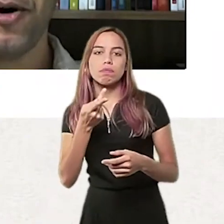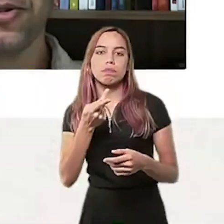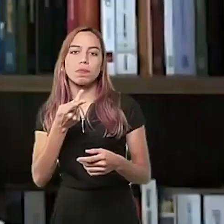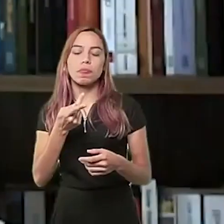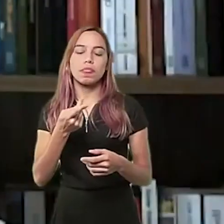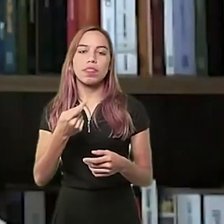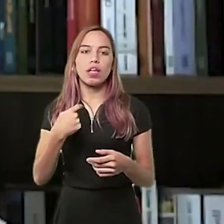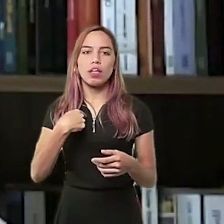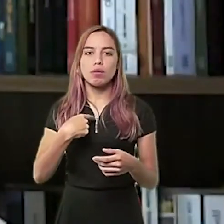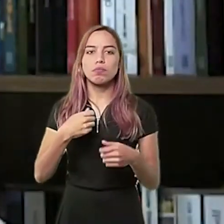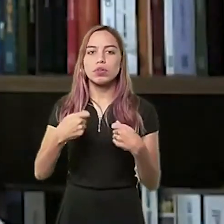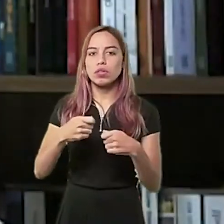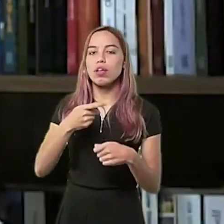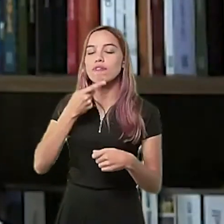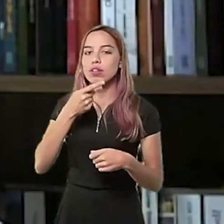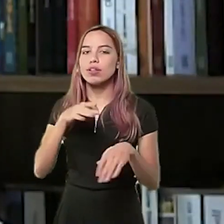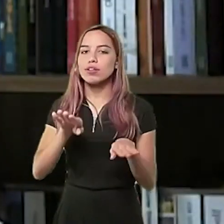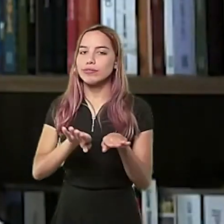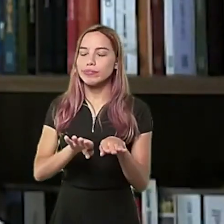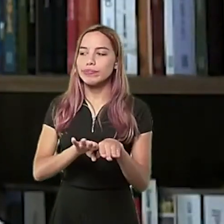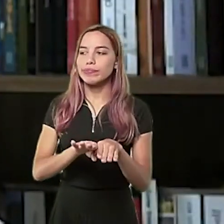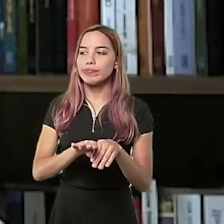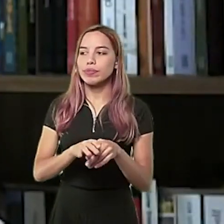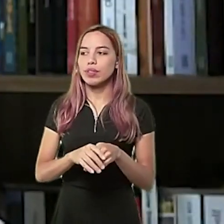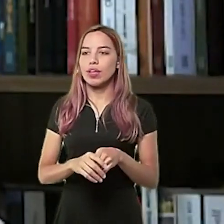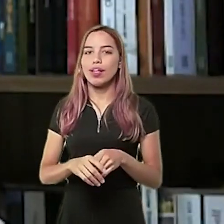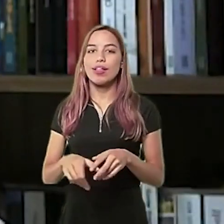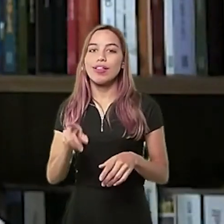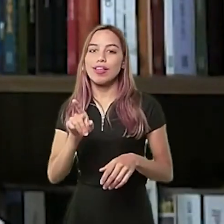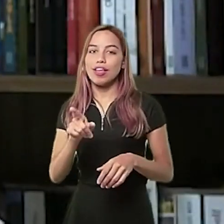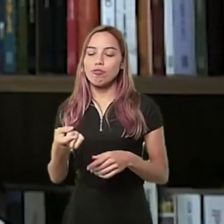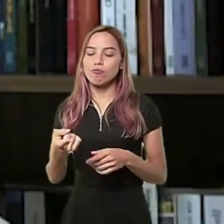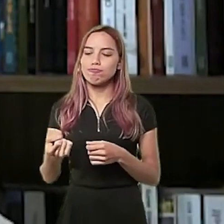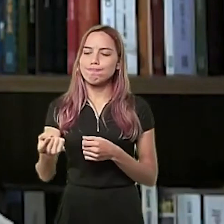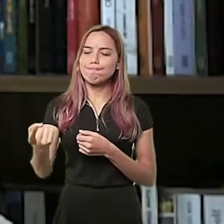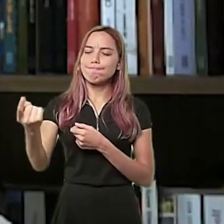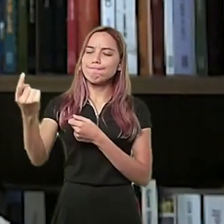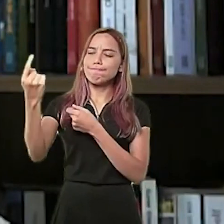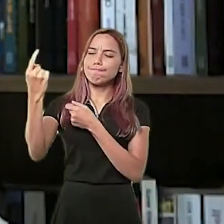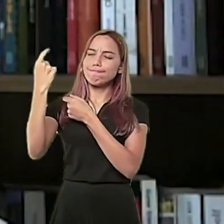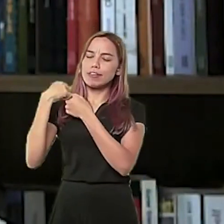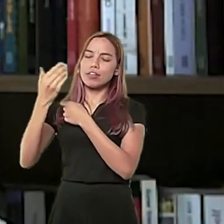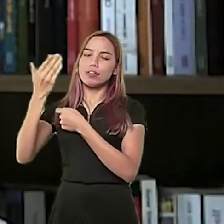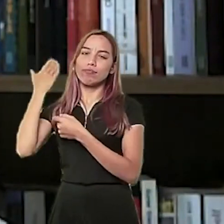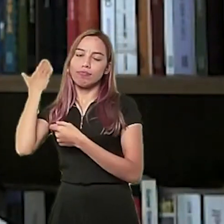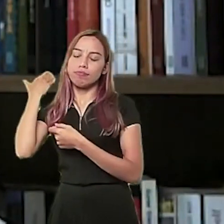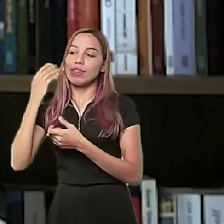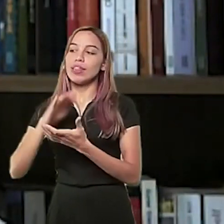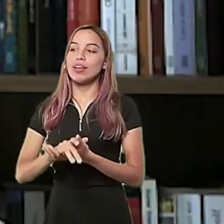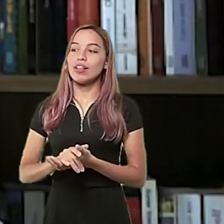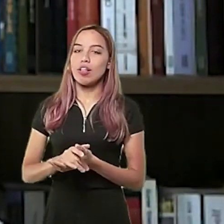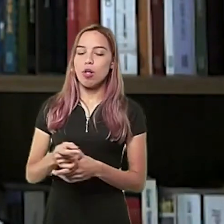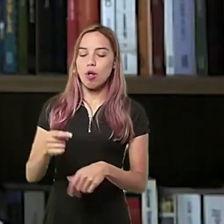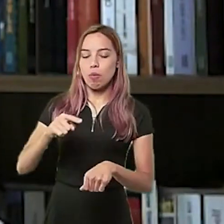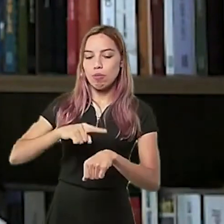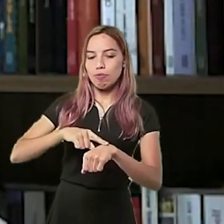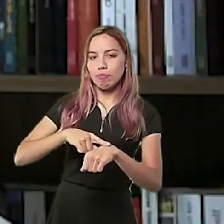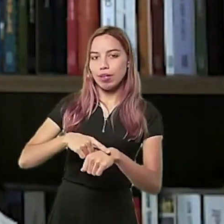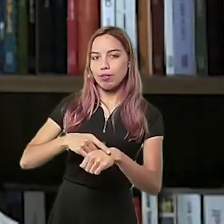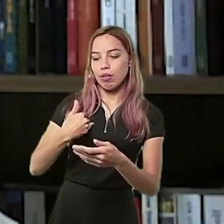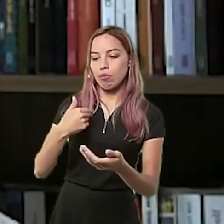E aí eu volto para o Itamar quando aprendeu a ler e a escrever. Eu acho que foi nesse momento